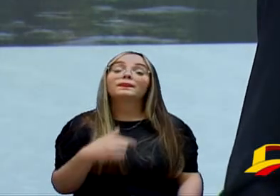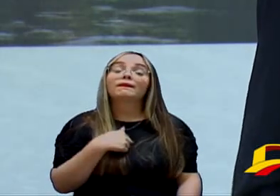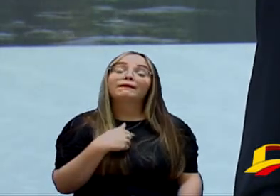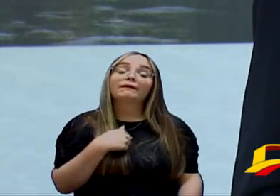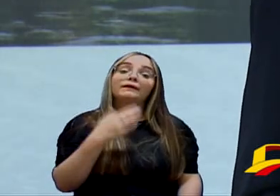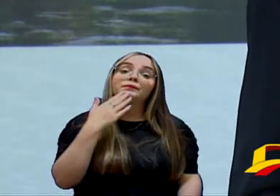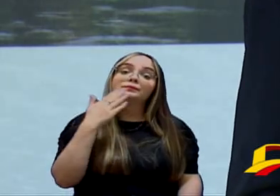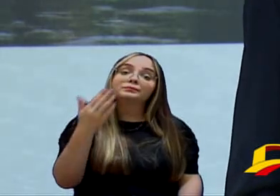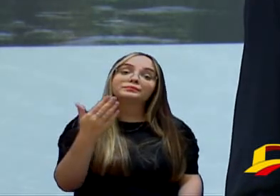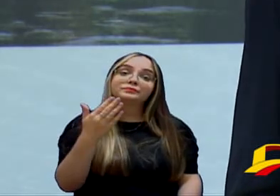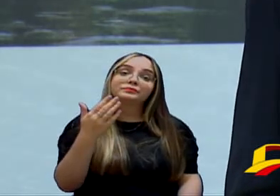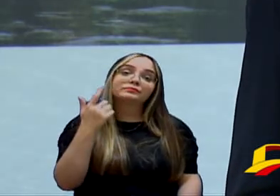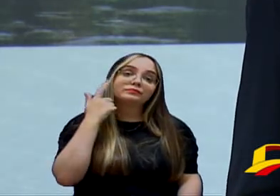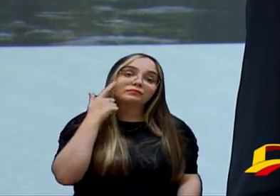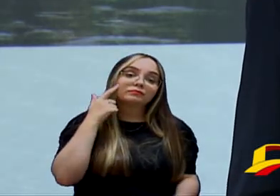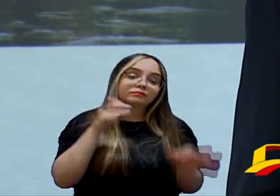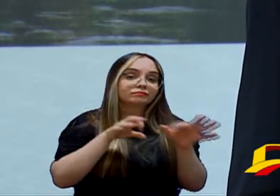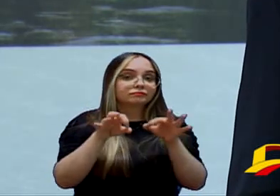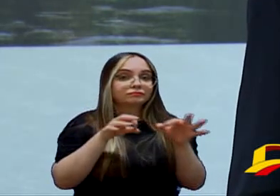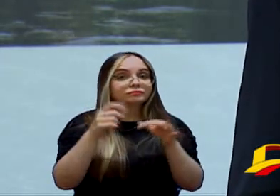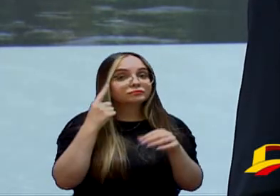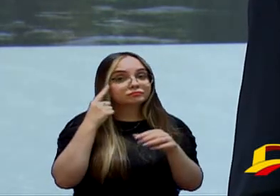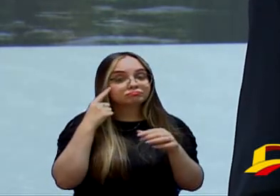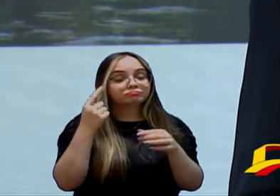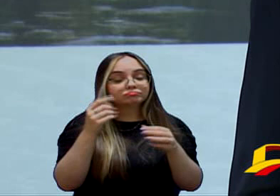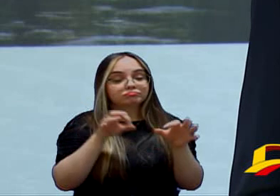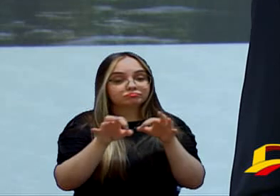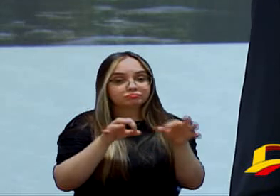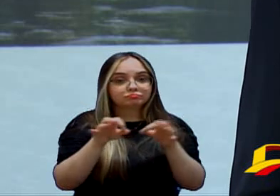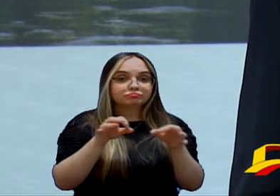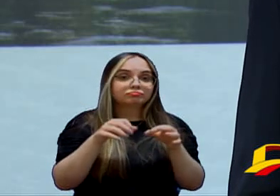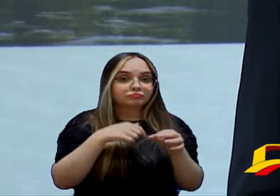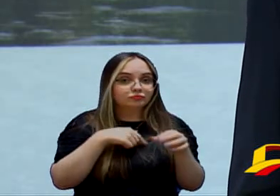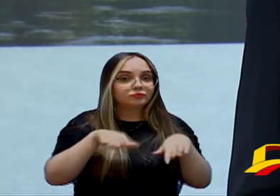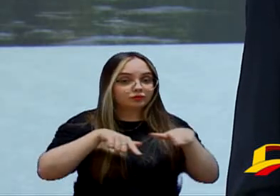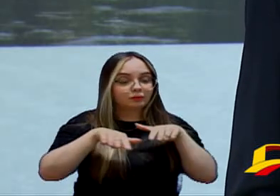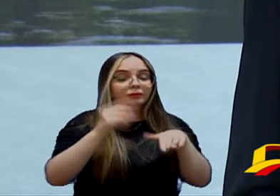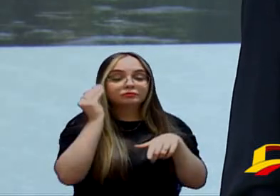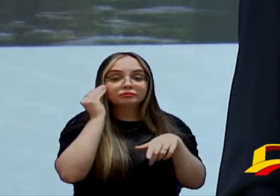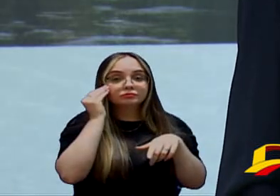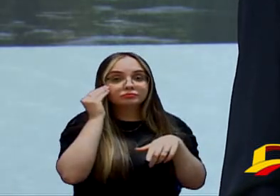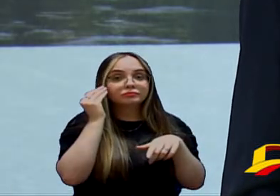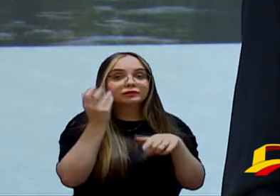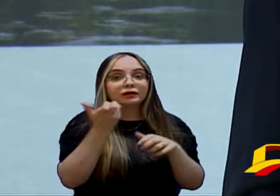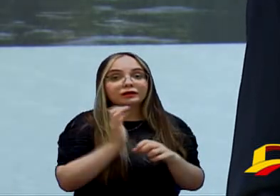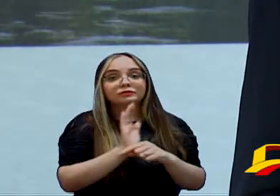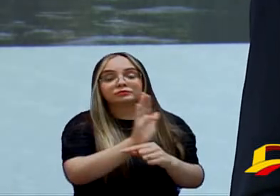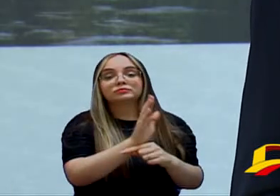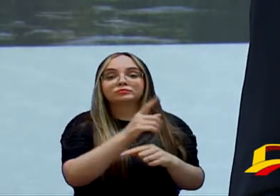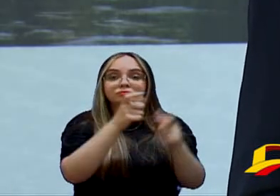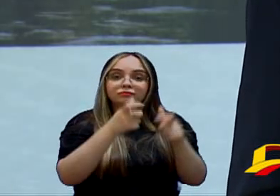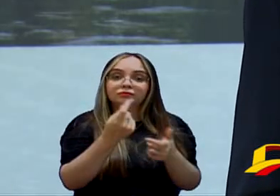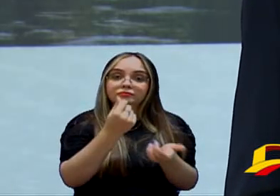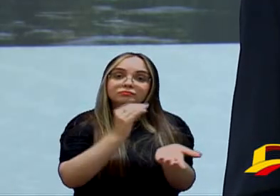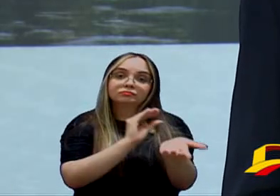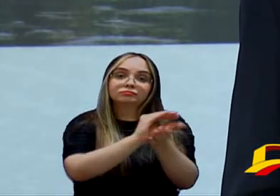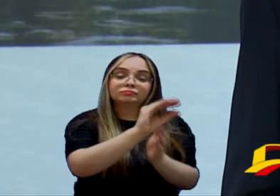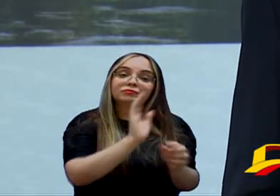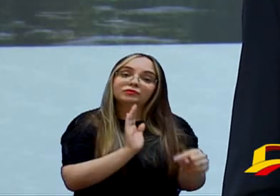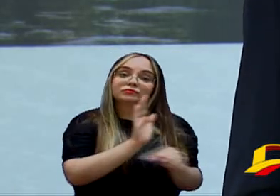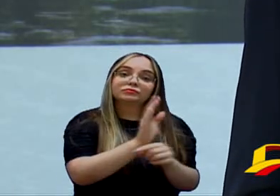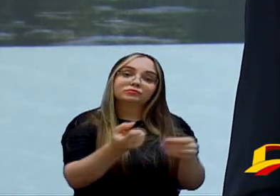ao e estou inclusive trabalhando nisso tem gente trabalhando para levantarmos os recursos para